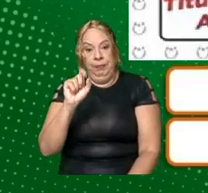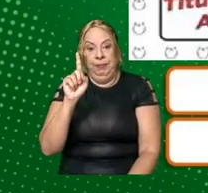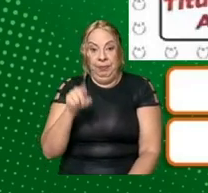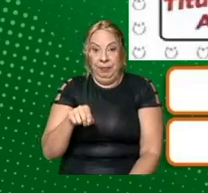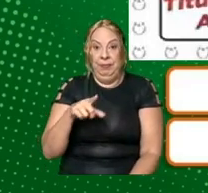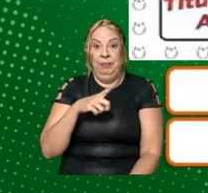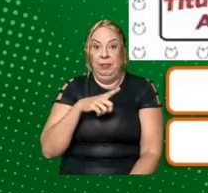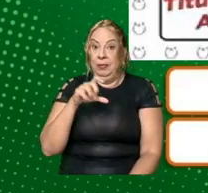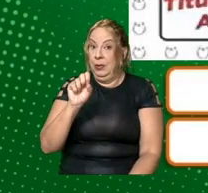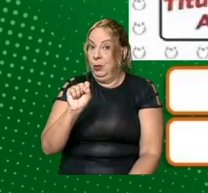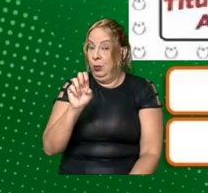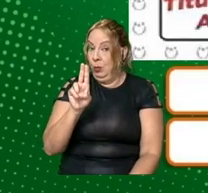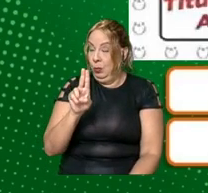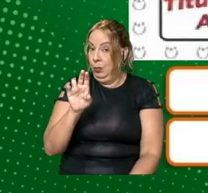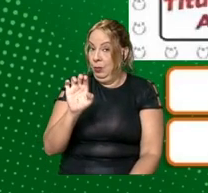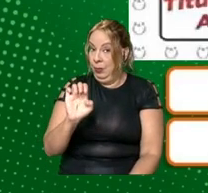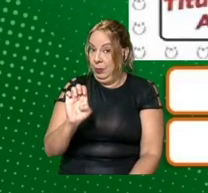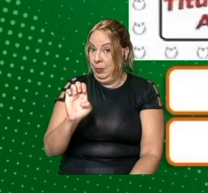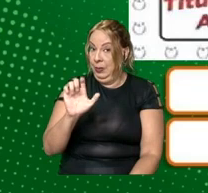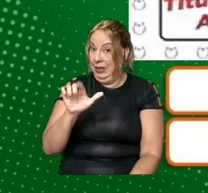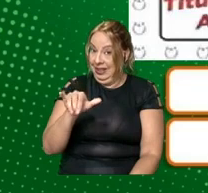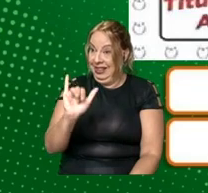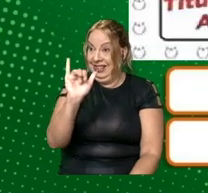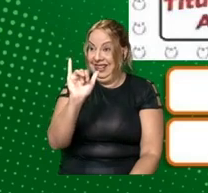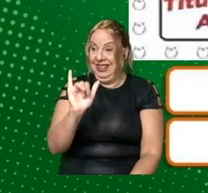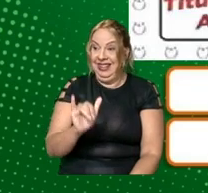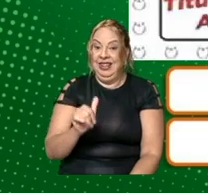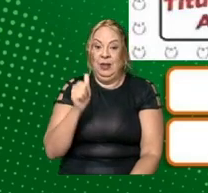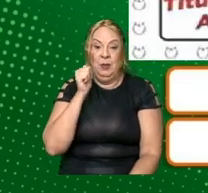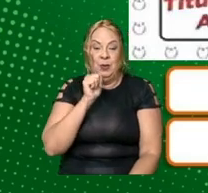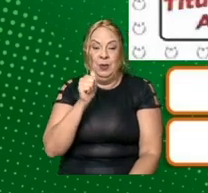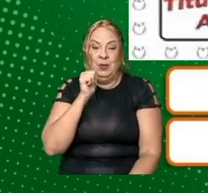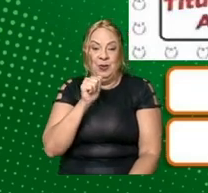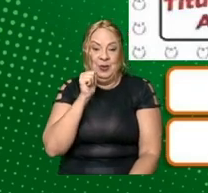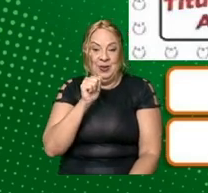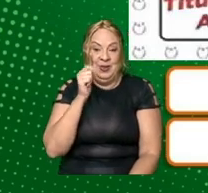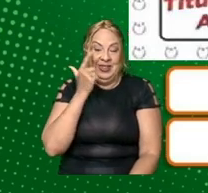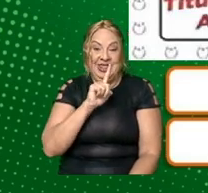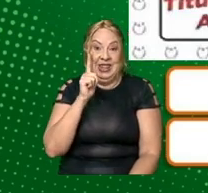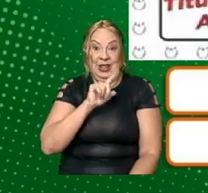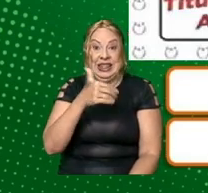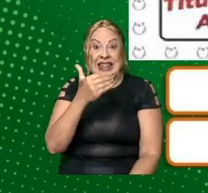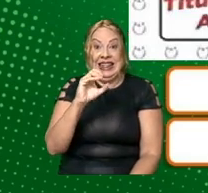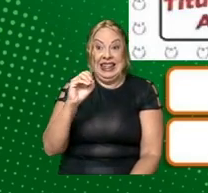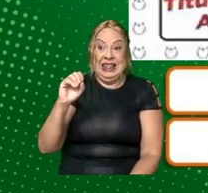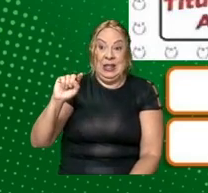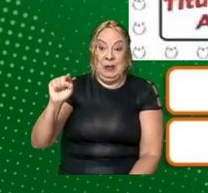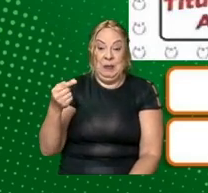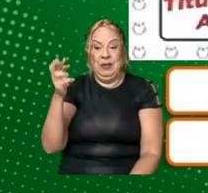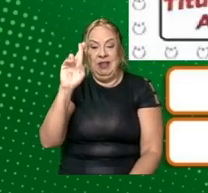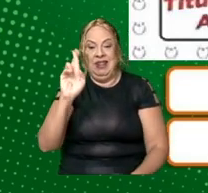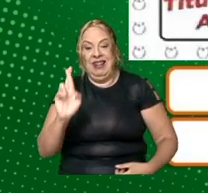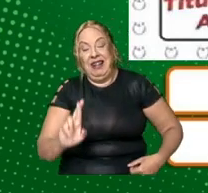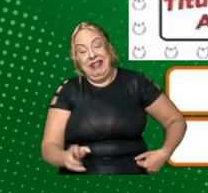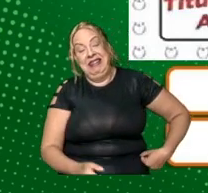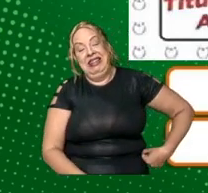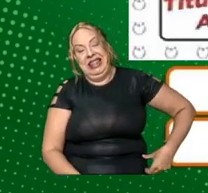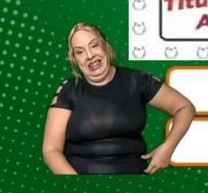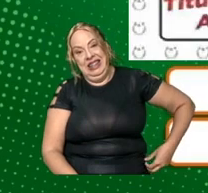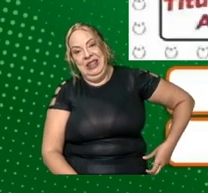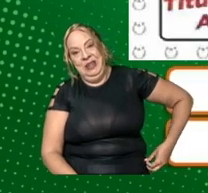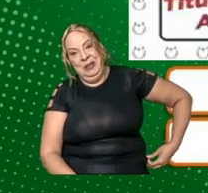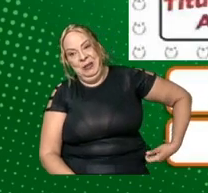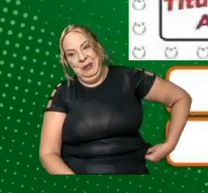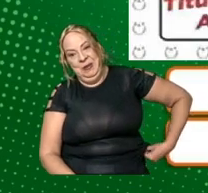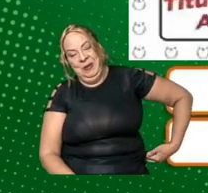572038. Dona Sueli, mulher, tu levou 100 mil. É isso, 100 mil